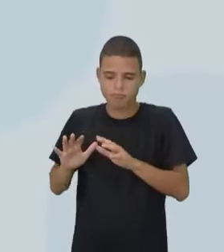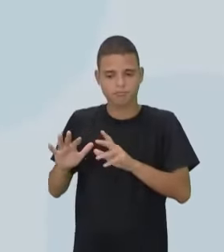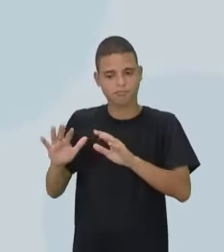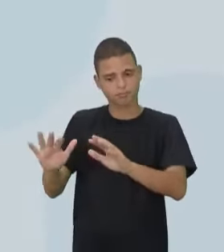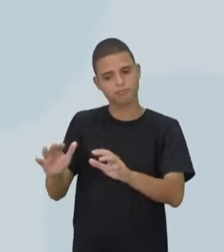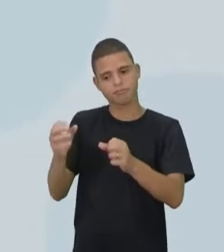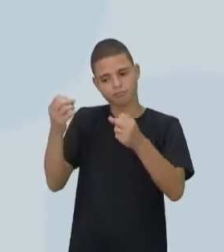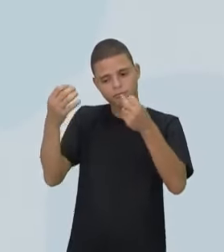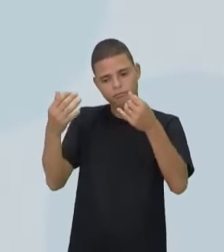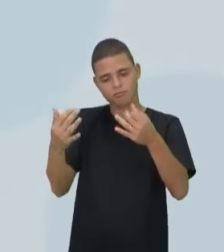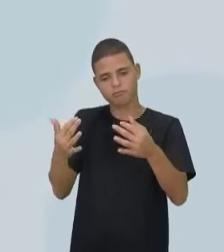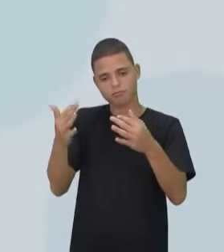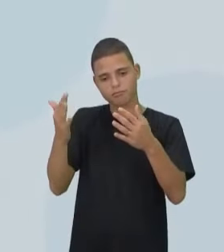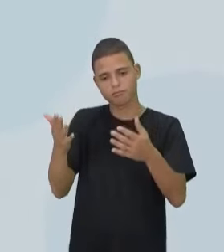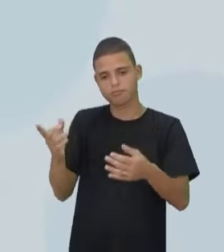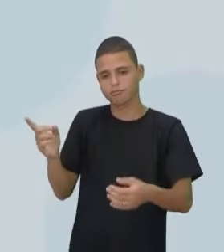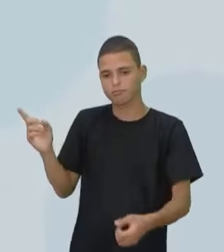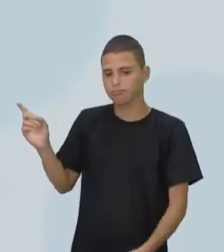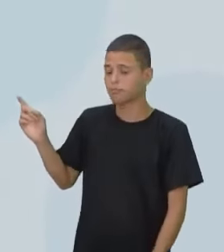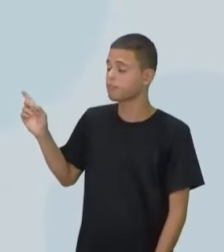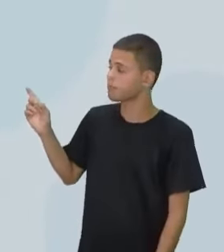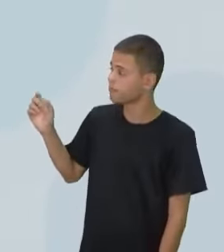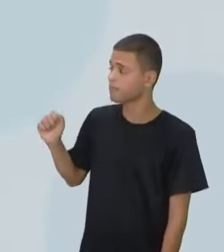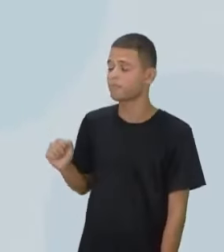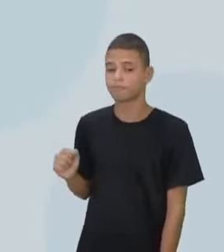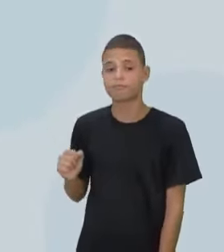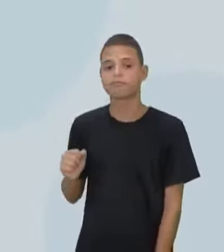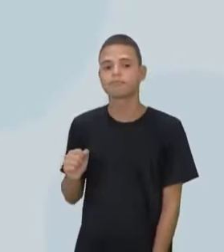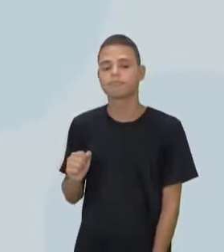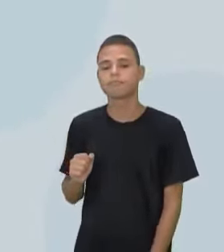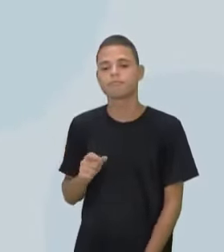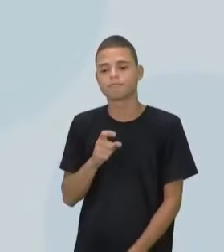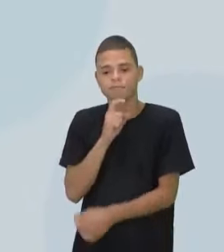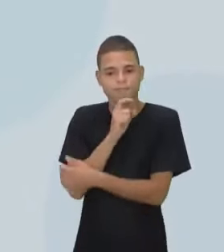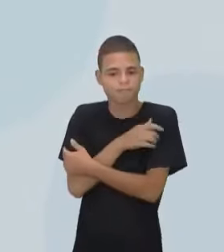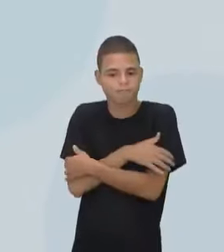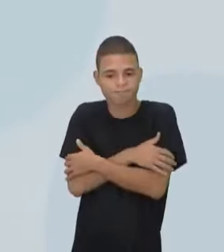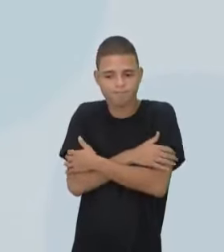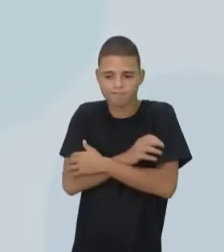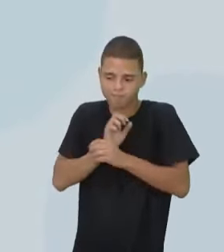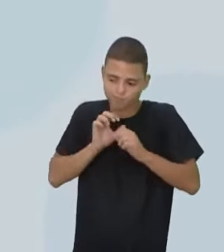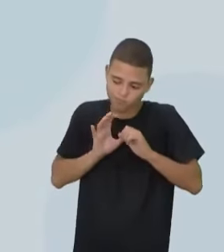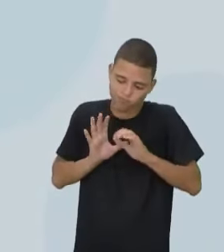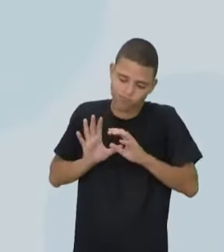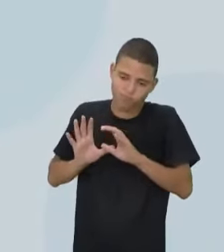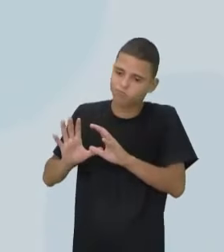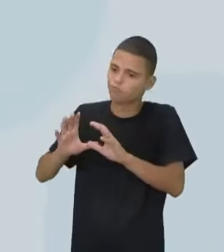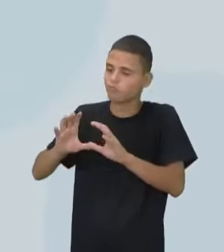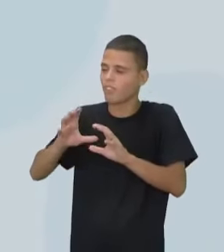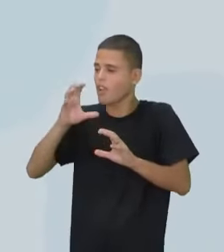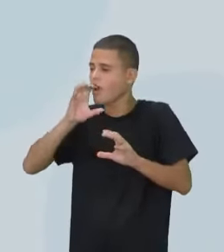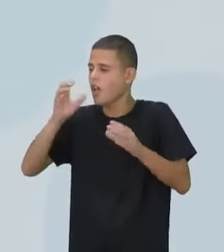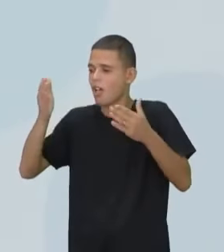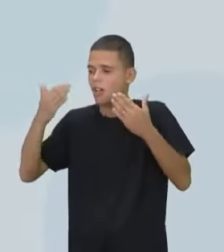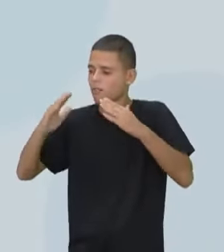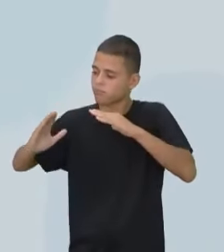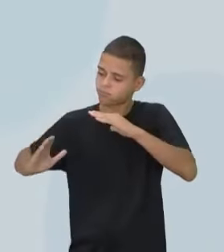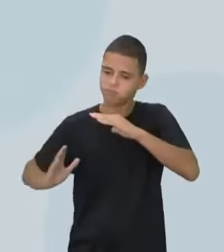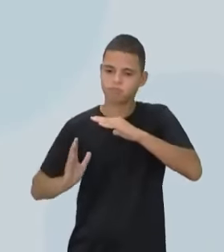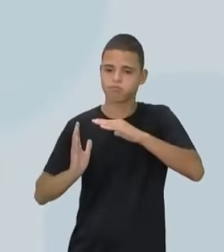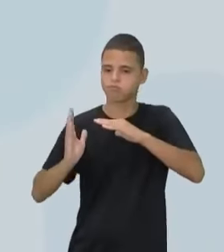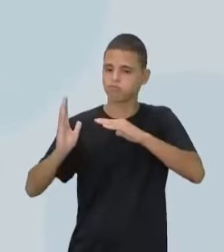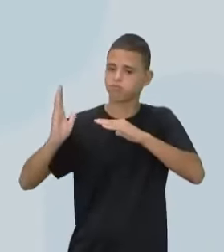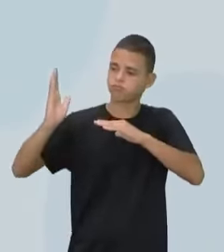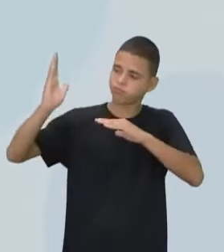que eu já tinha dito. Você tem uma massa de ar frio que empurra o ar quente e úmido para cima, causando nebulosidade e